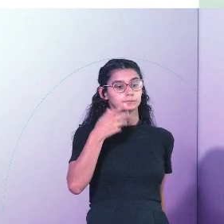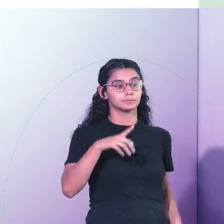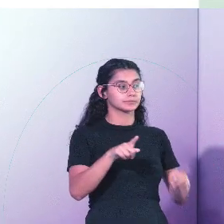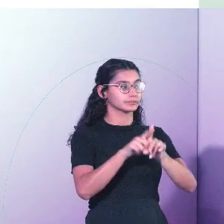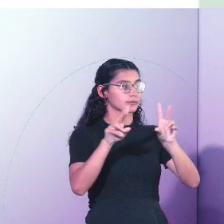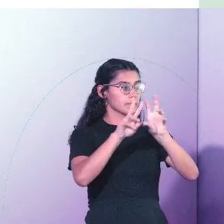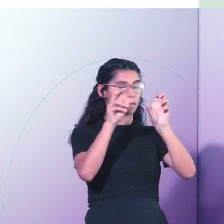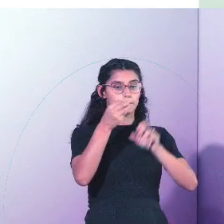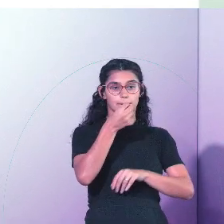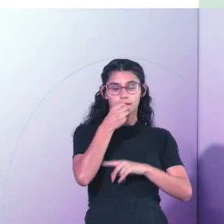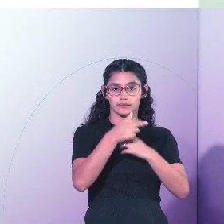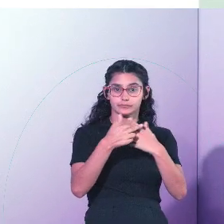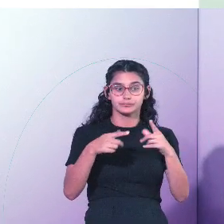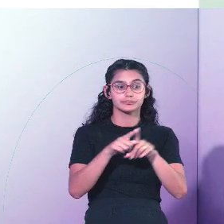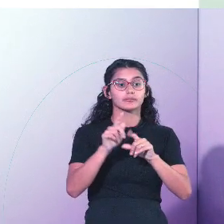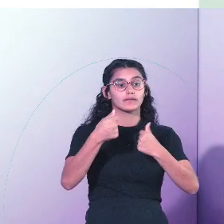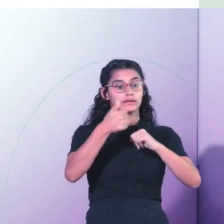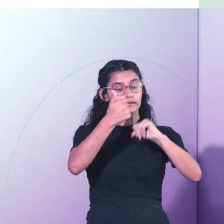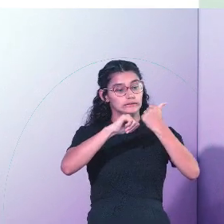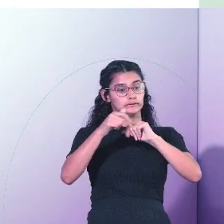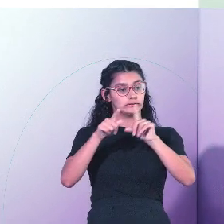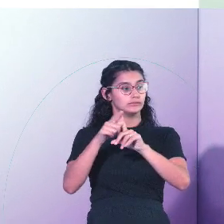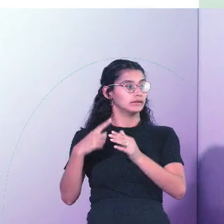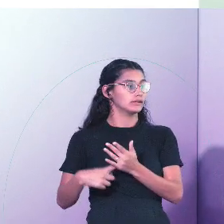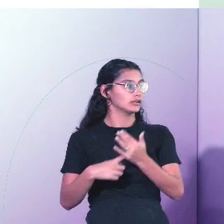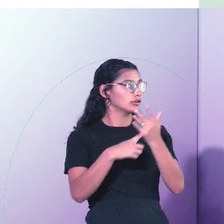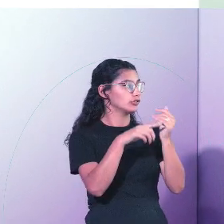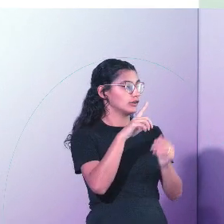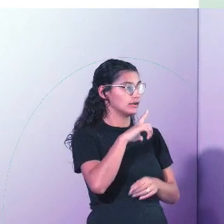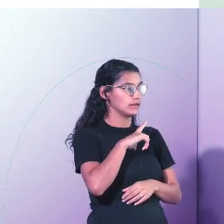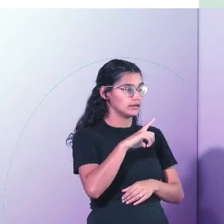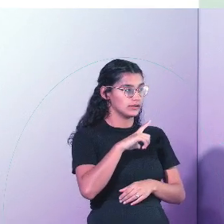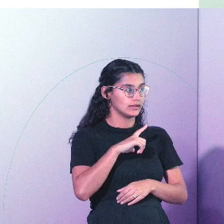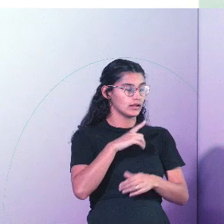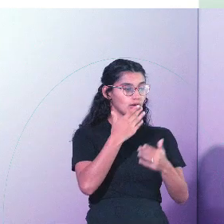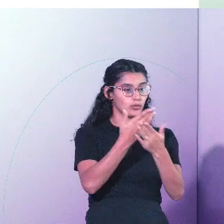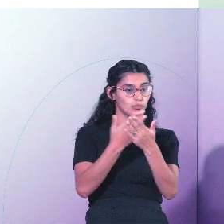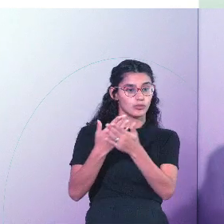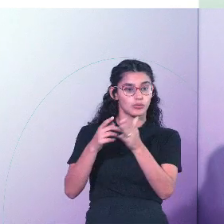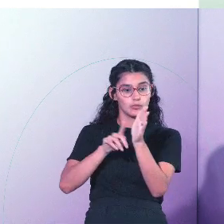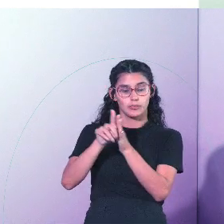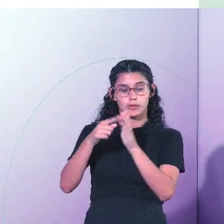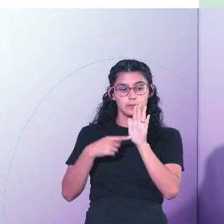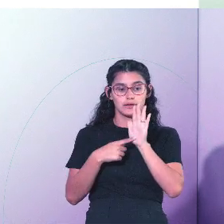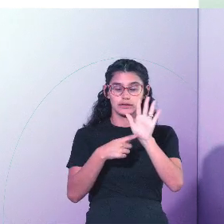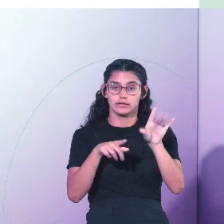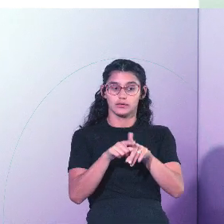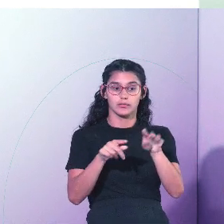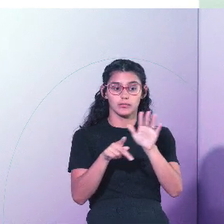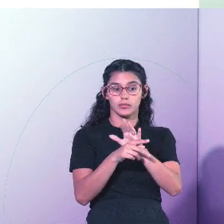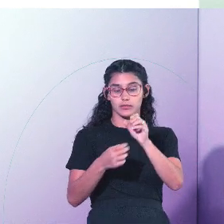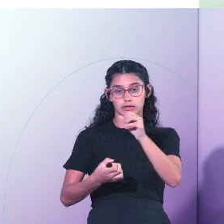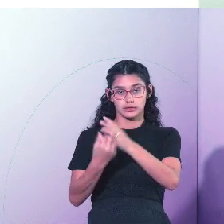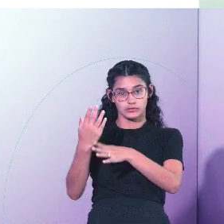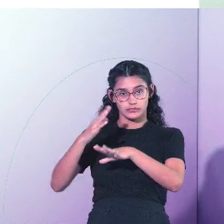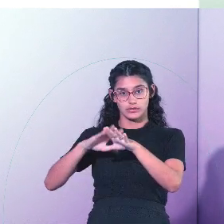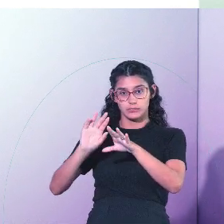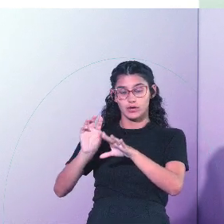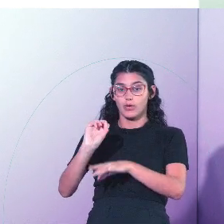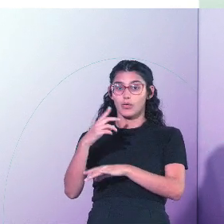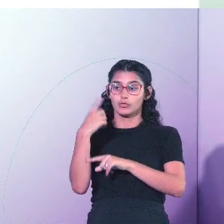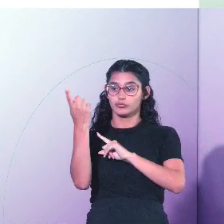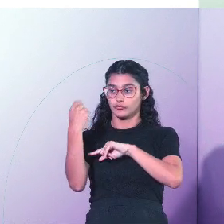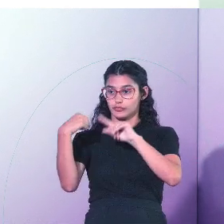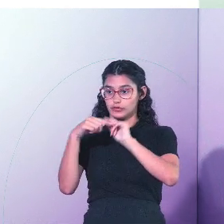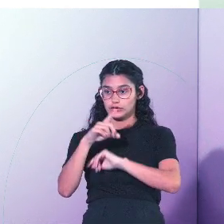mais profundidade. Então, tem que analisar a tecnologia com os estudos clínicos que são apresentados pelo fabricante ou pelo